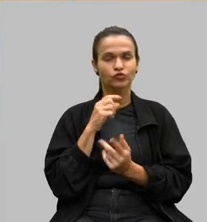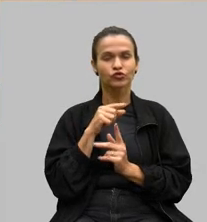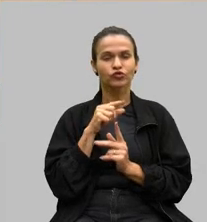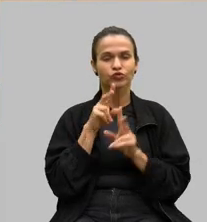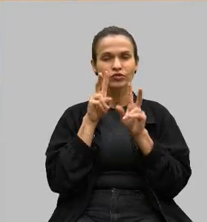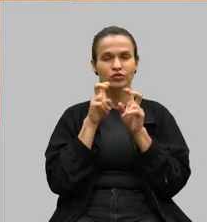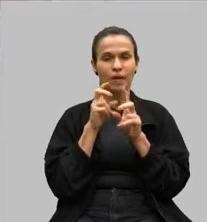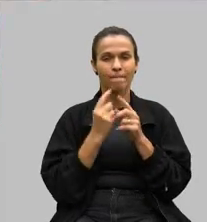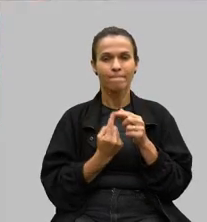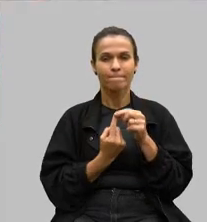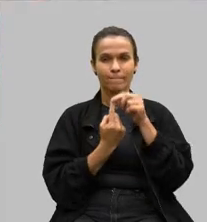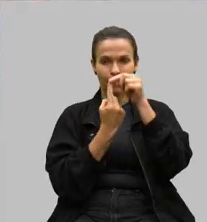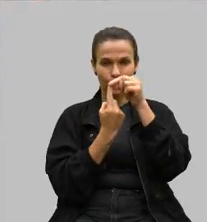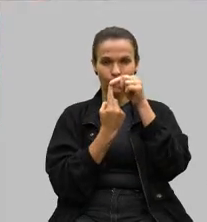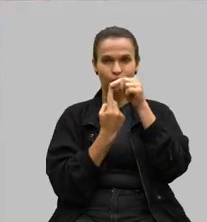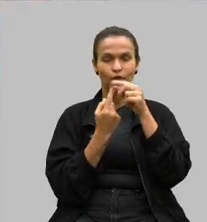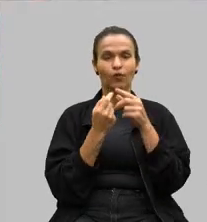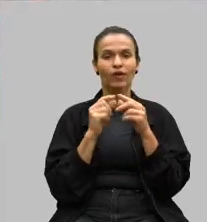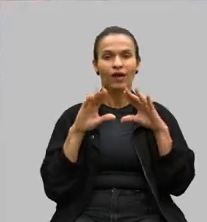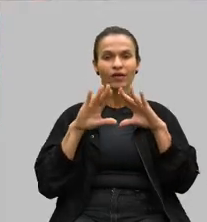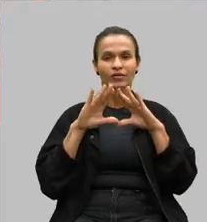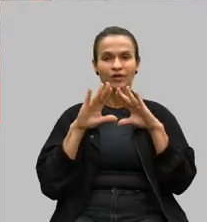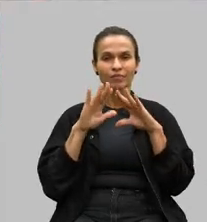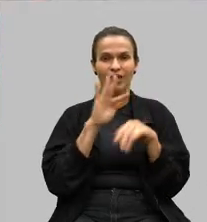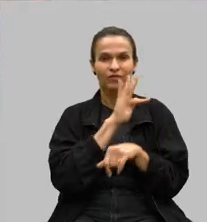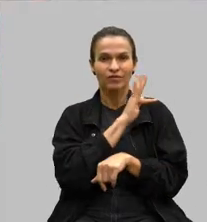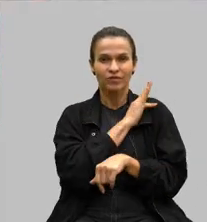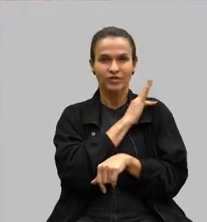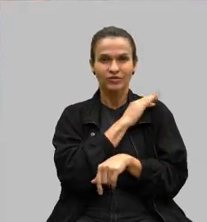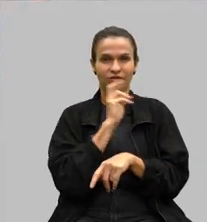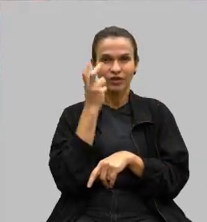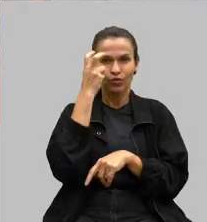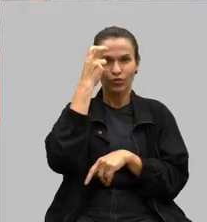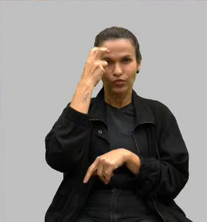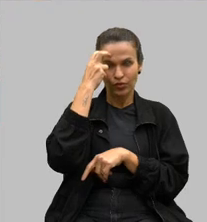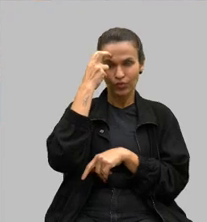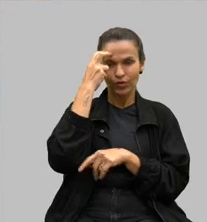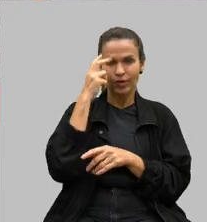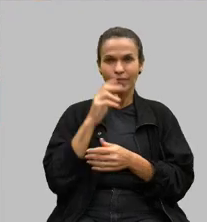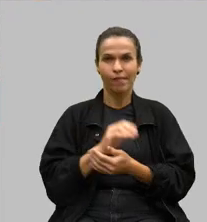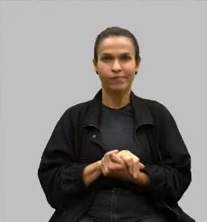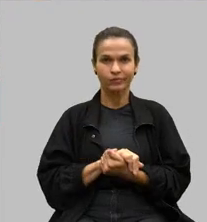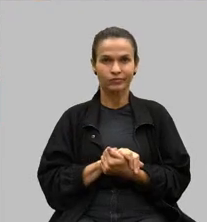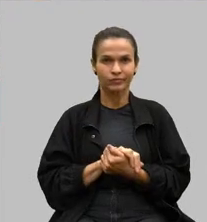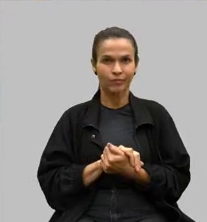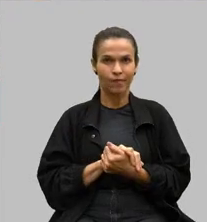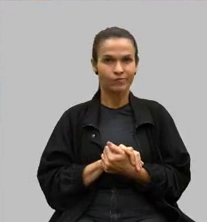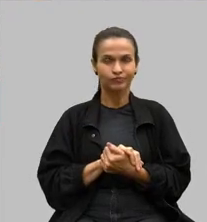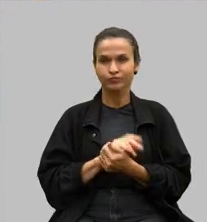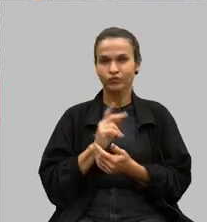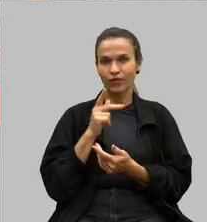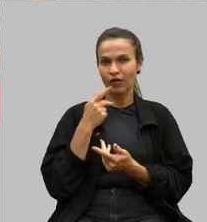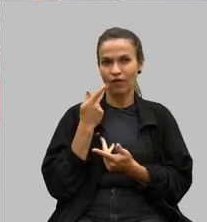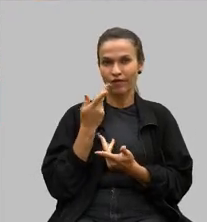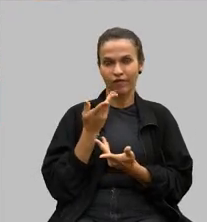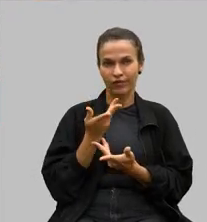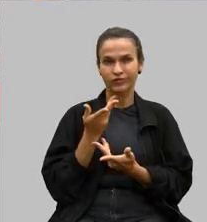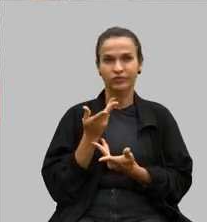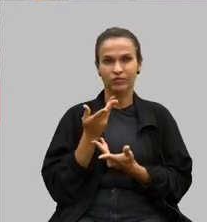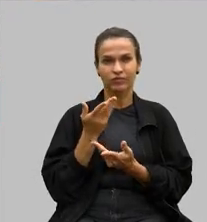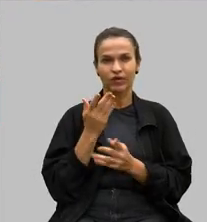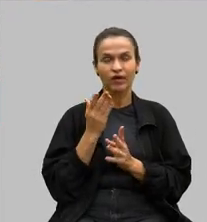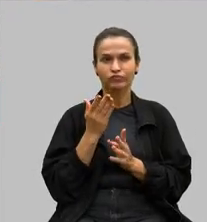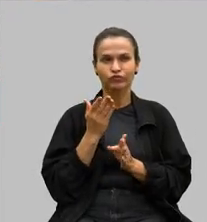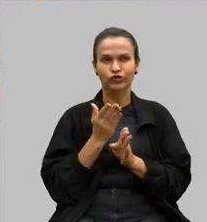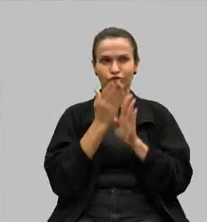Assembleia fiscaliza da cultura eh não vou nem falar Dom doce para Quem adivinhar qual é o